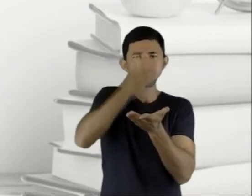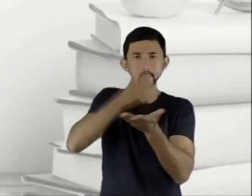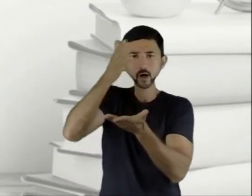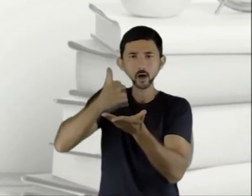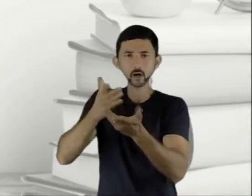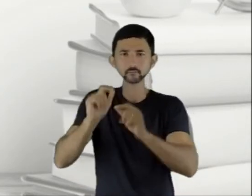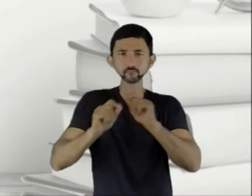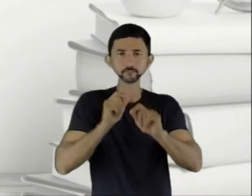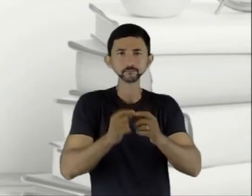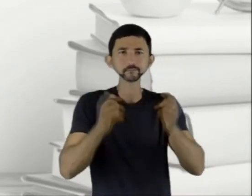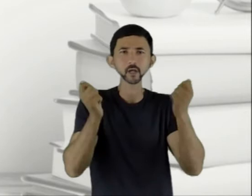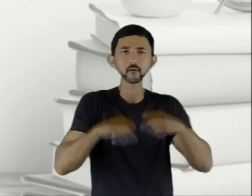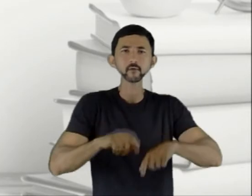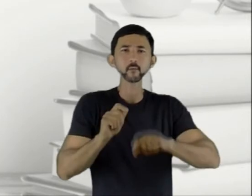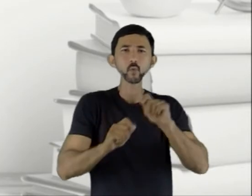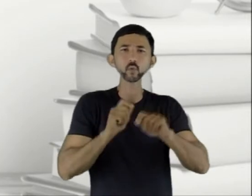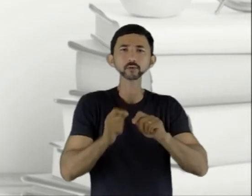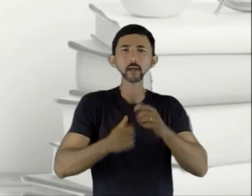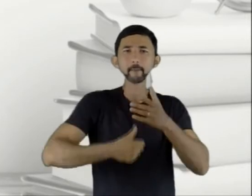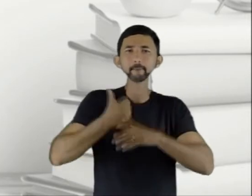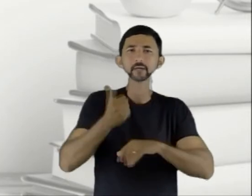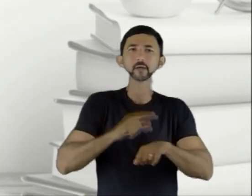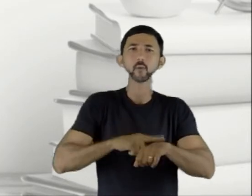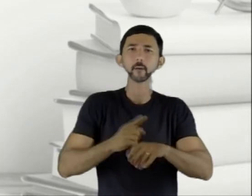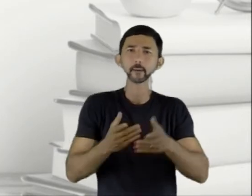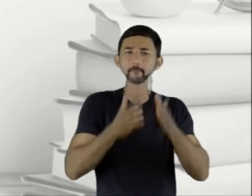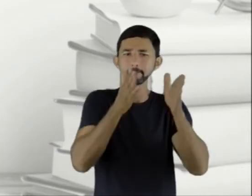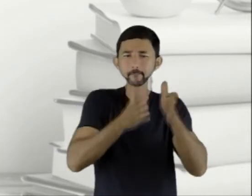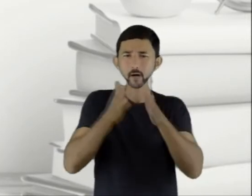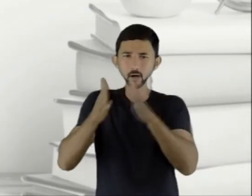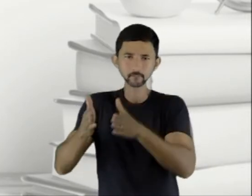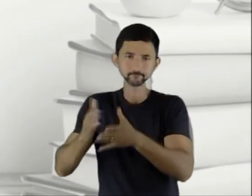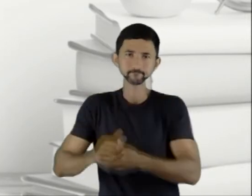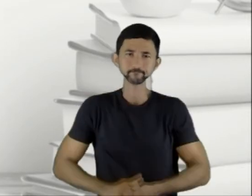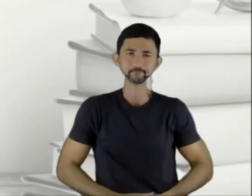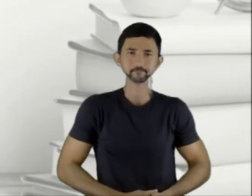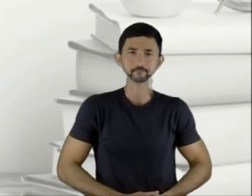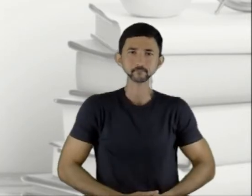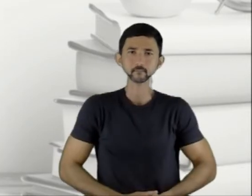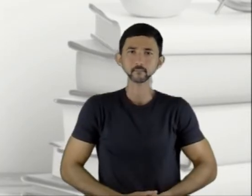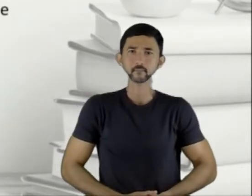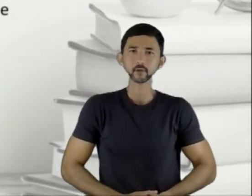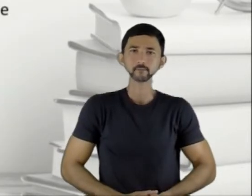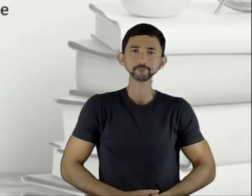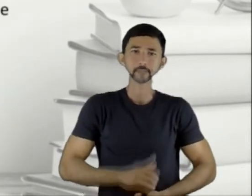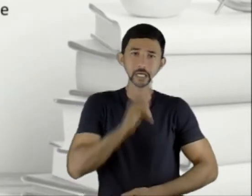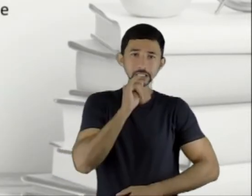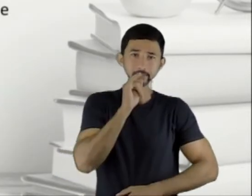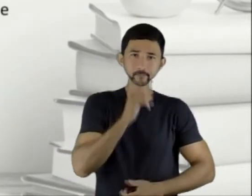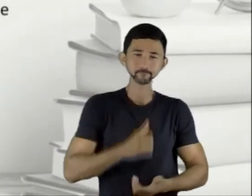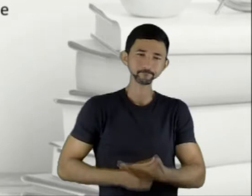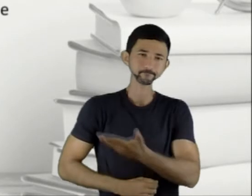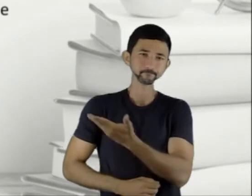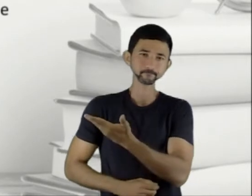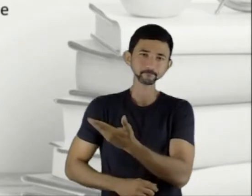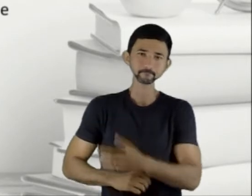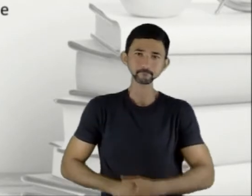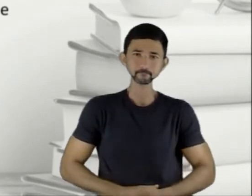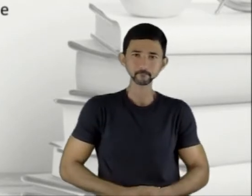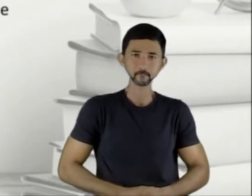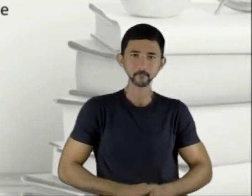Certo? Mas vamos considerar, para esse primeiro momento, como se fosse quase a mesma coisa. Exemplo. Um